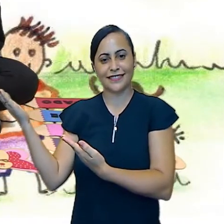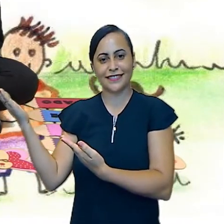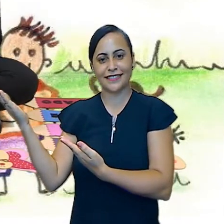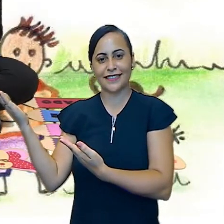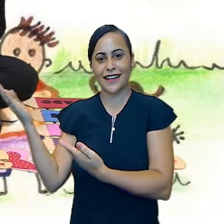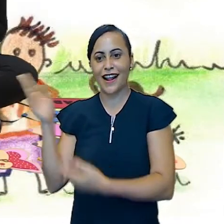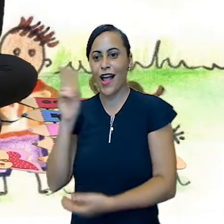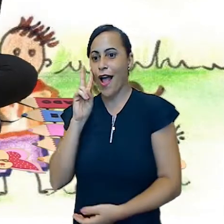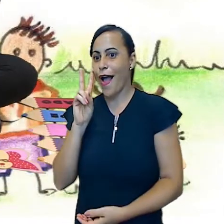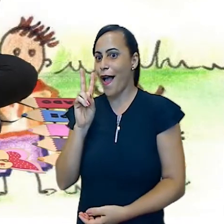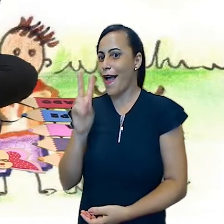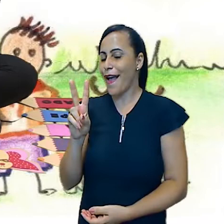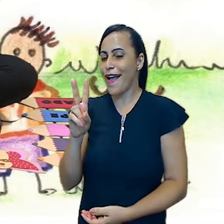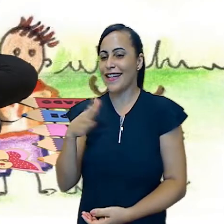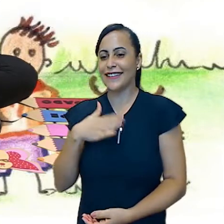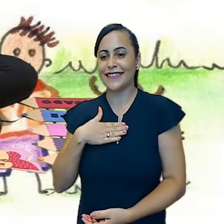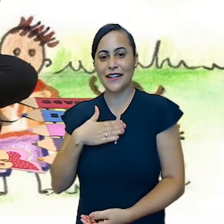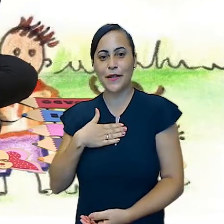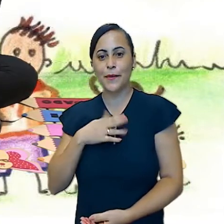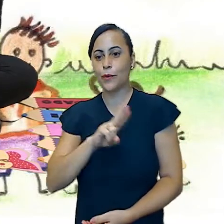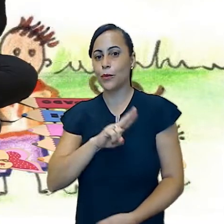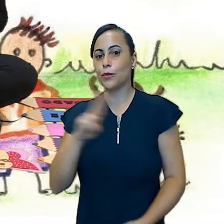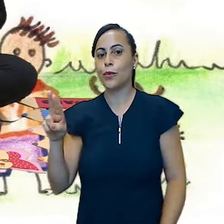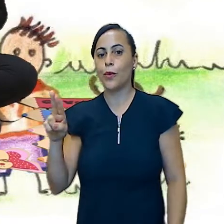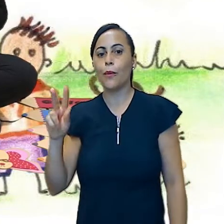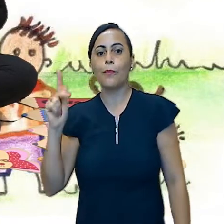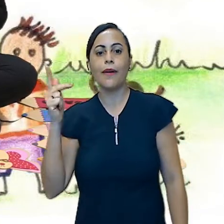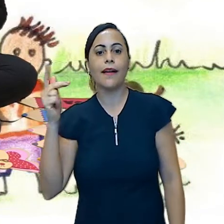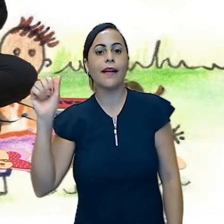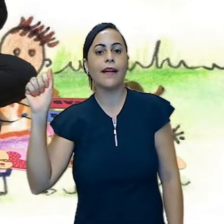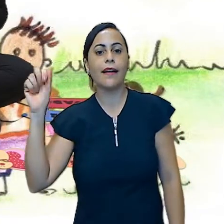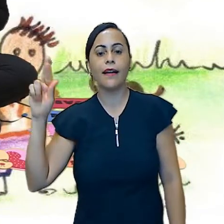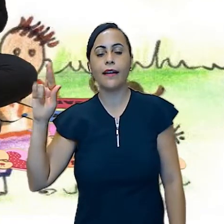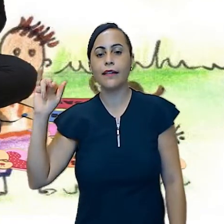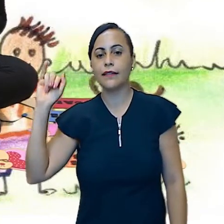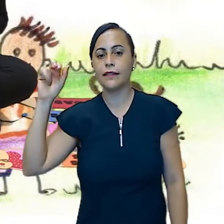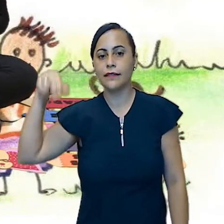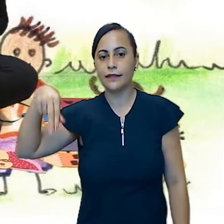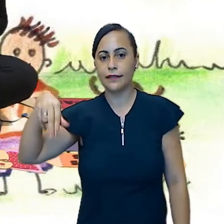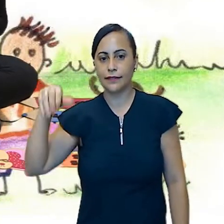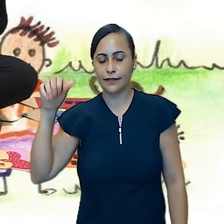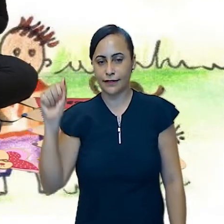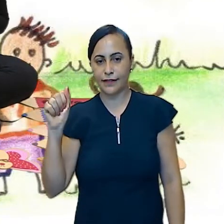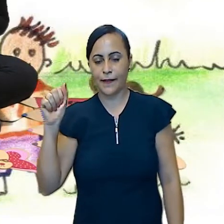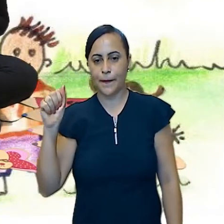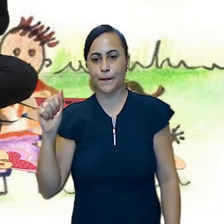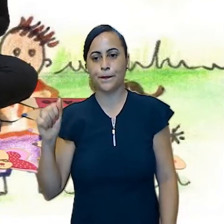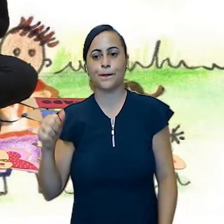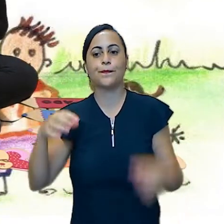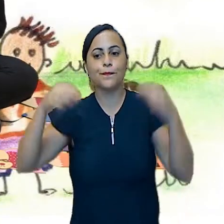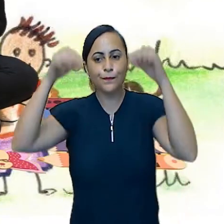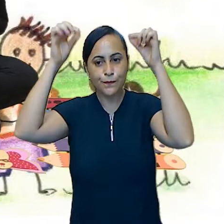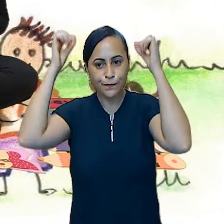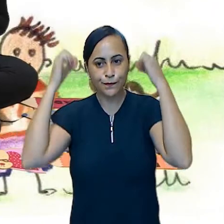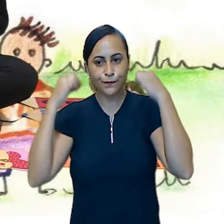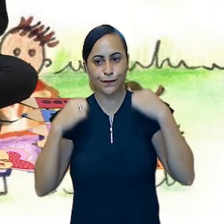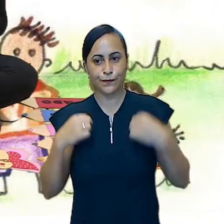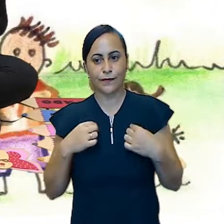Olha o meu! Que lindo! Com meu nome, Karina. Vou colocar também.